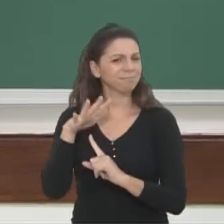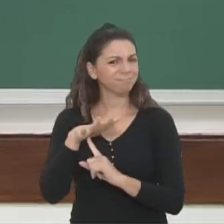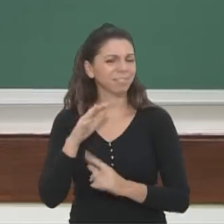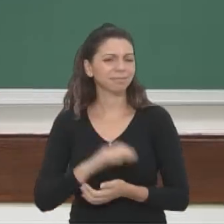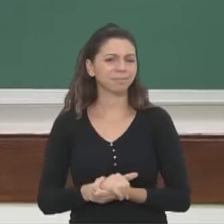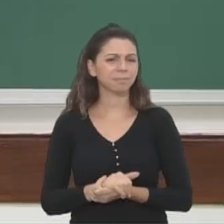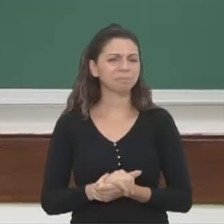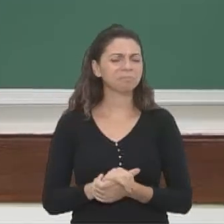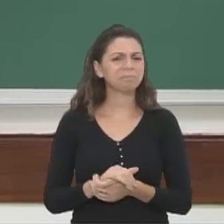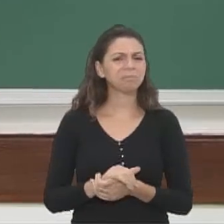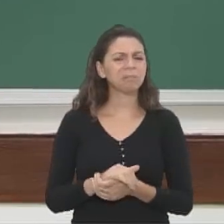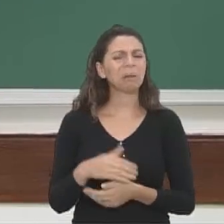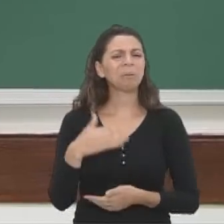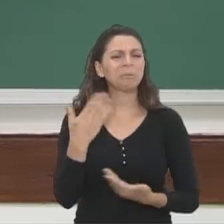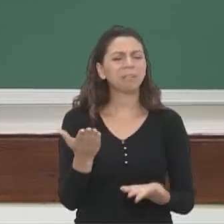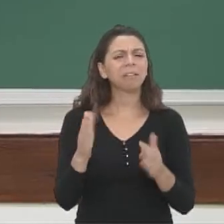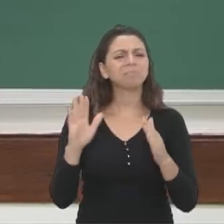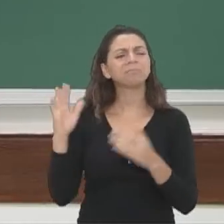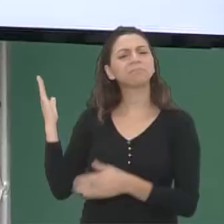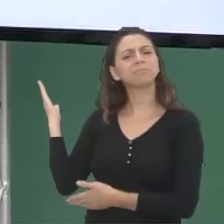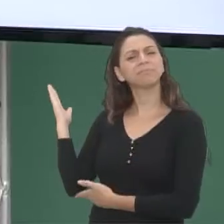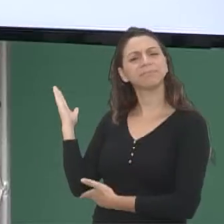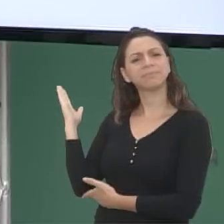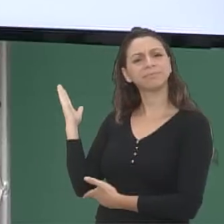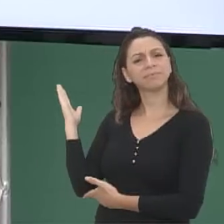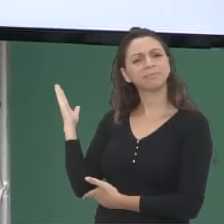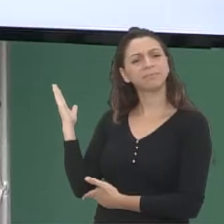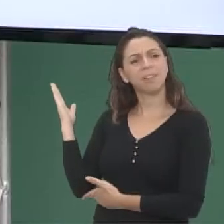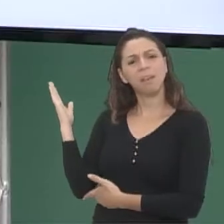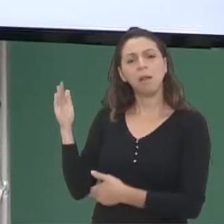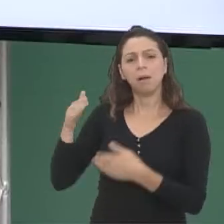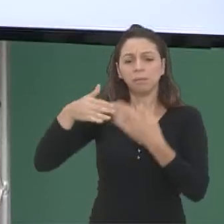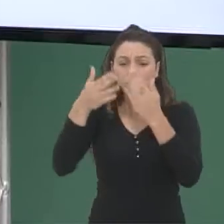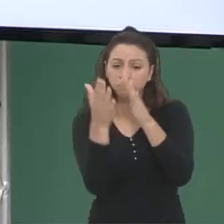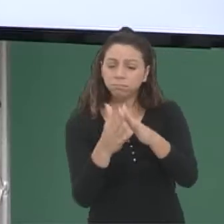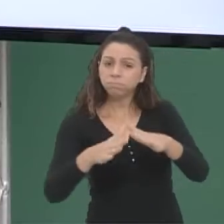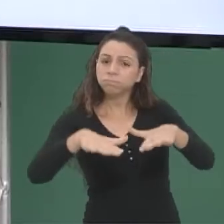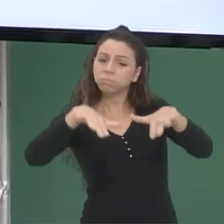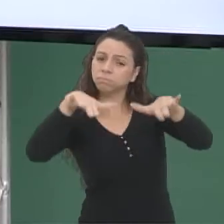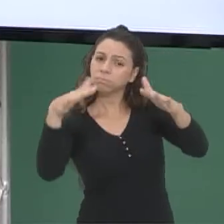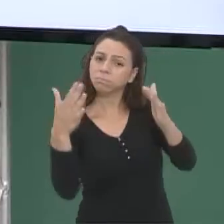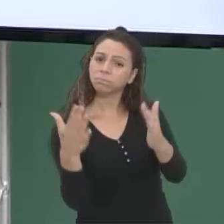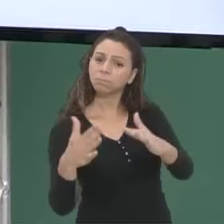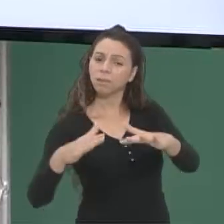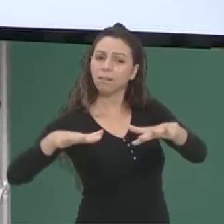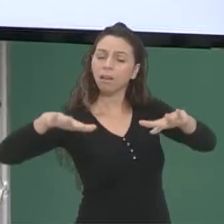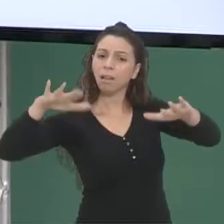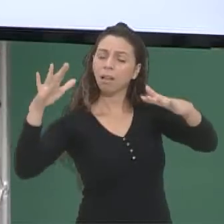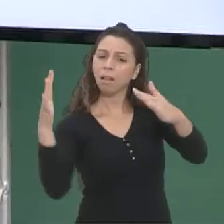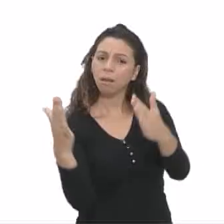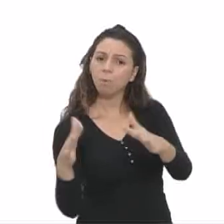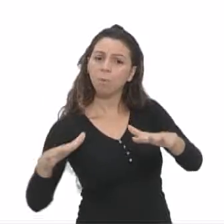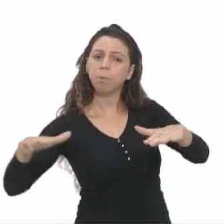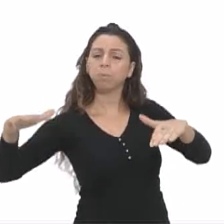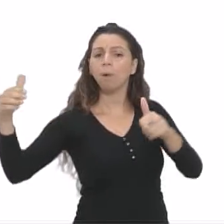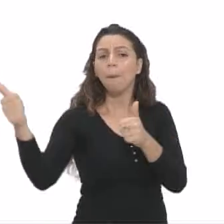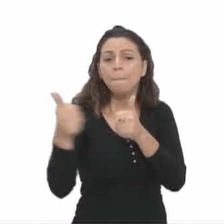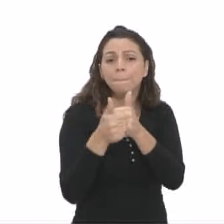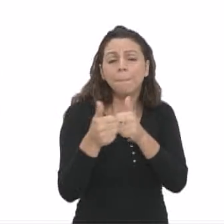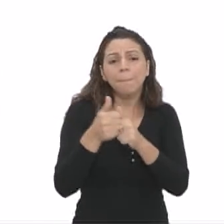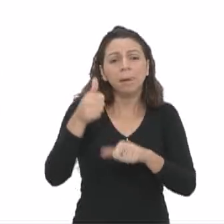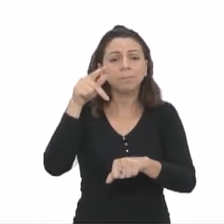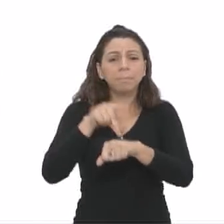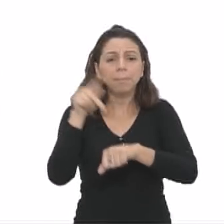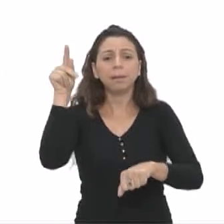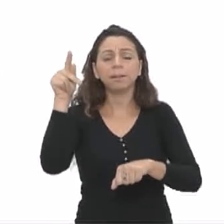é essa situação que está acontecendo aqui? As ondas do mar batendo no costão rochoso tem a ver com a nossa aula